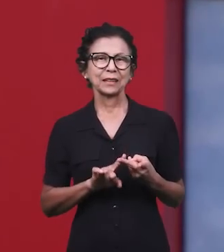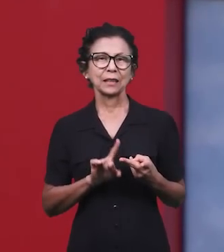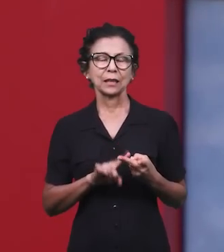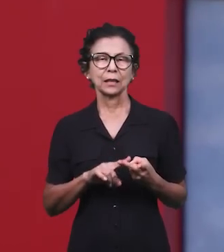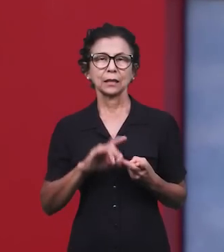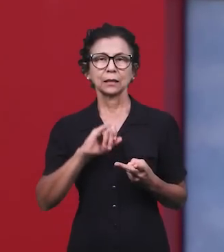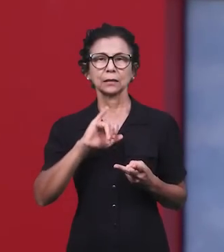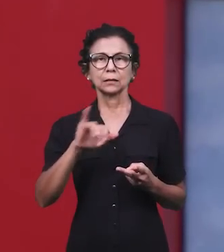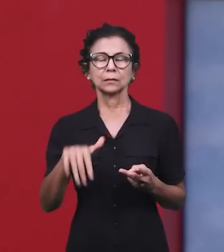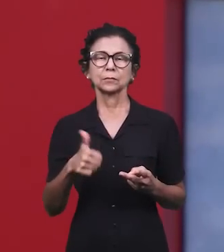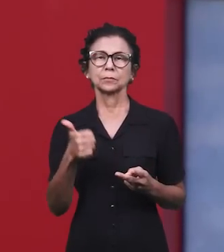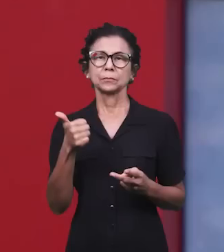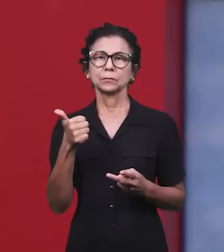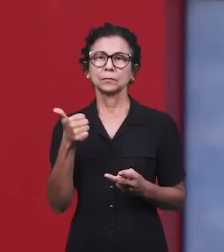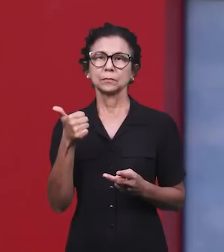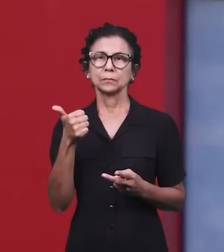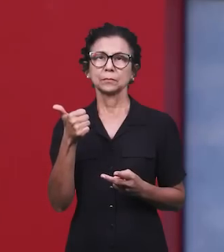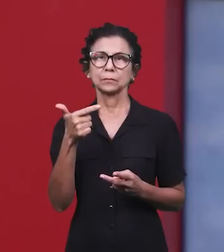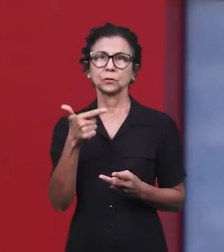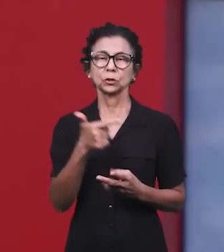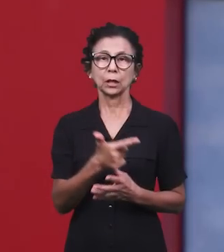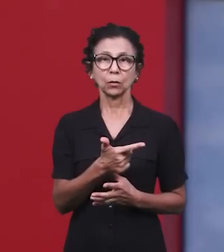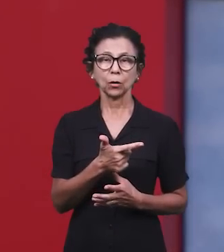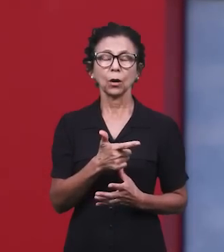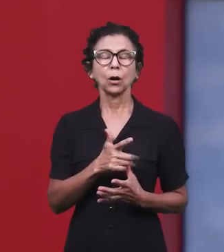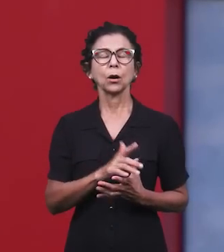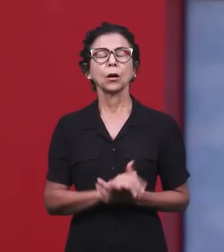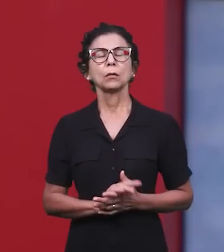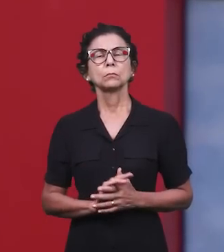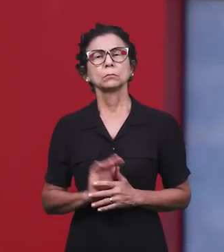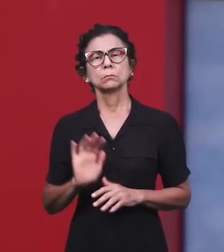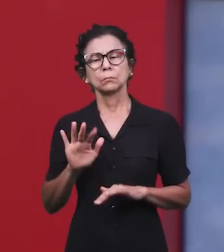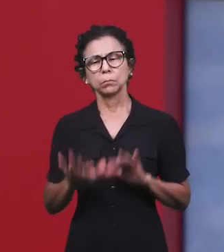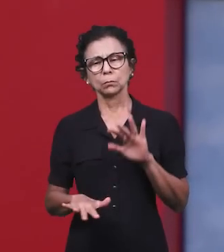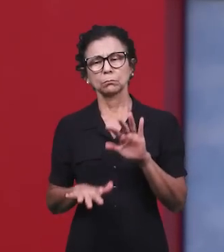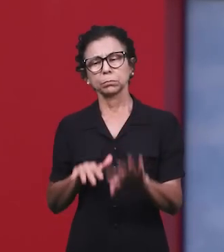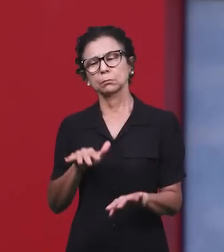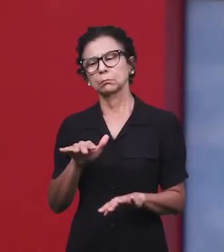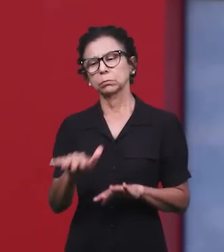não ia conseguir acompanhar aqueles homens acostumados a andar o dia inteiro